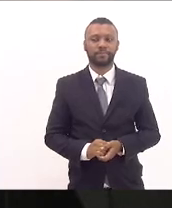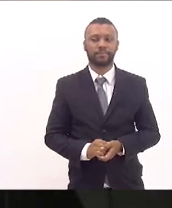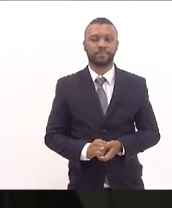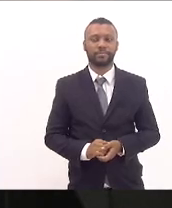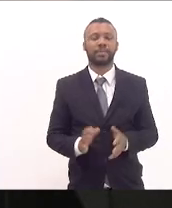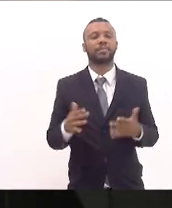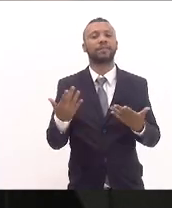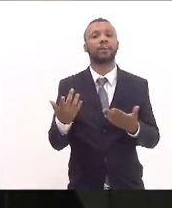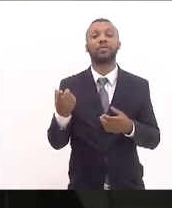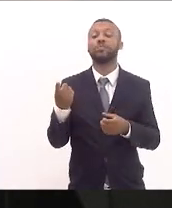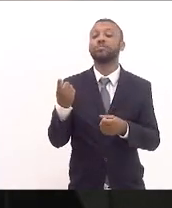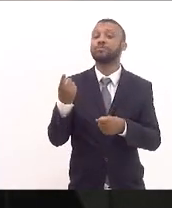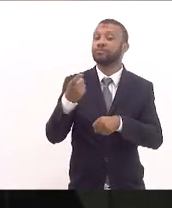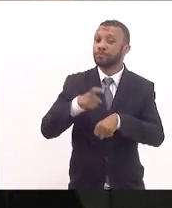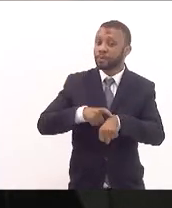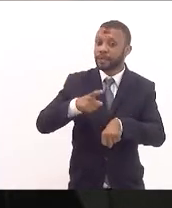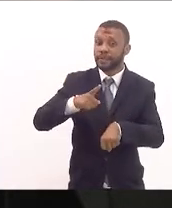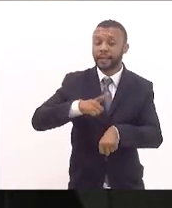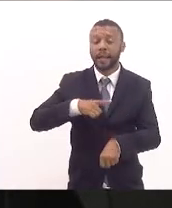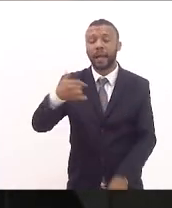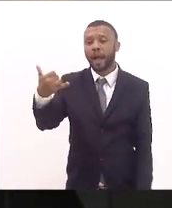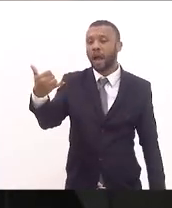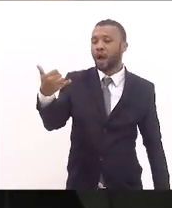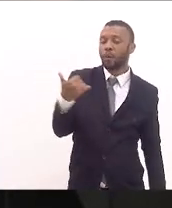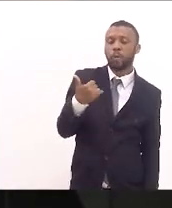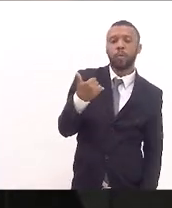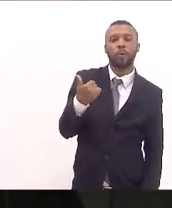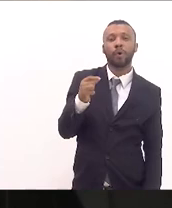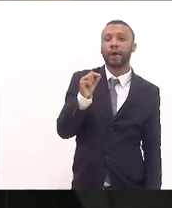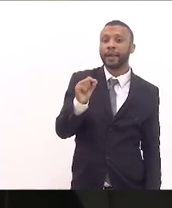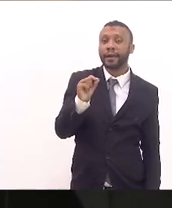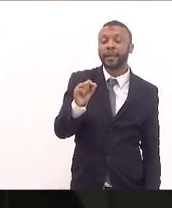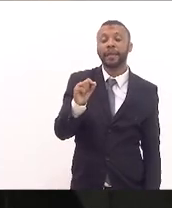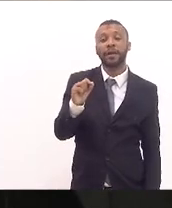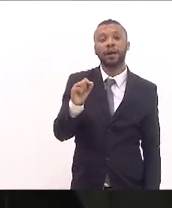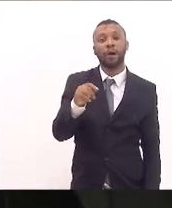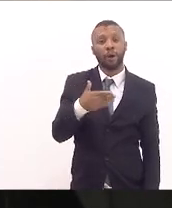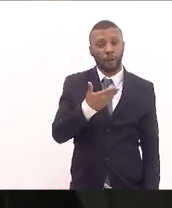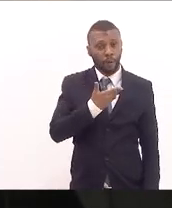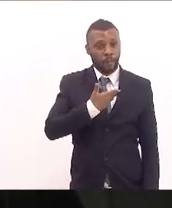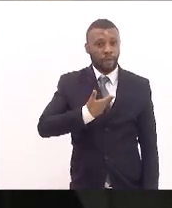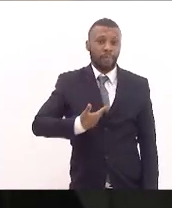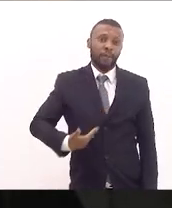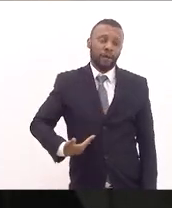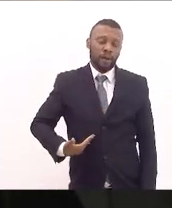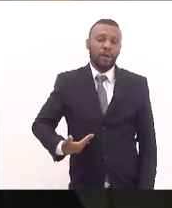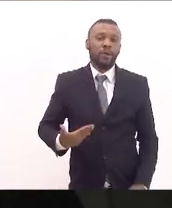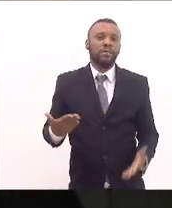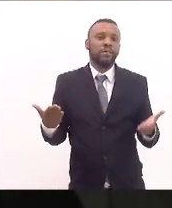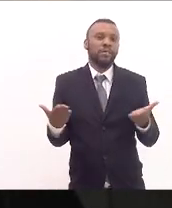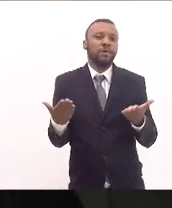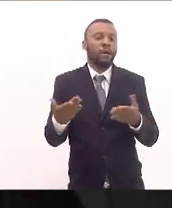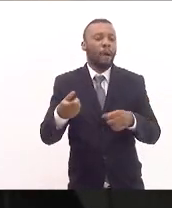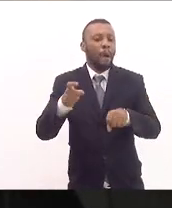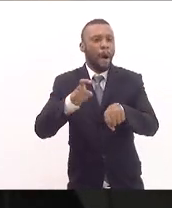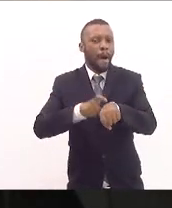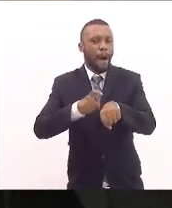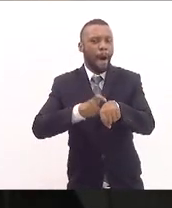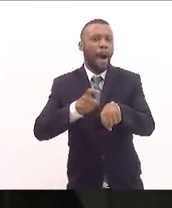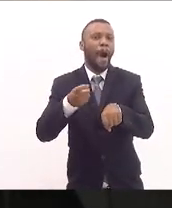e chega notícia e o Estado está nesse momento